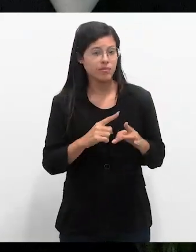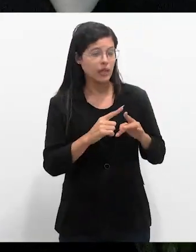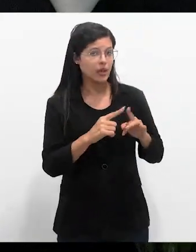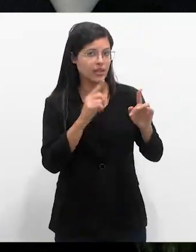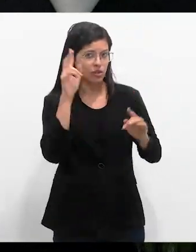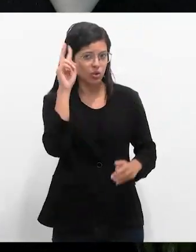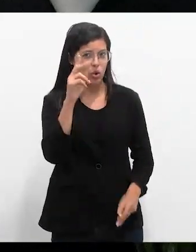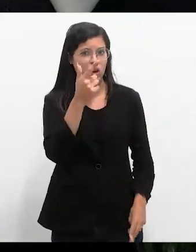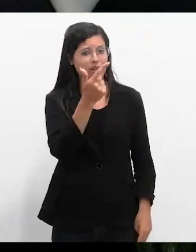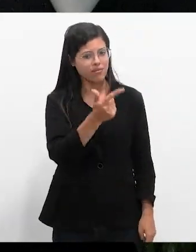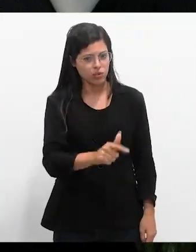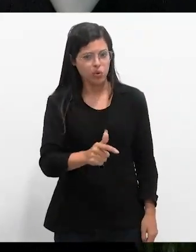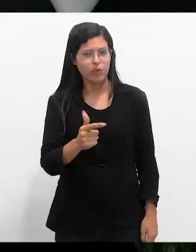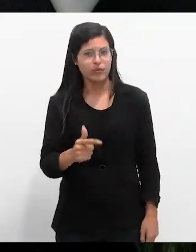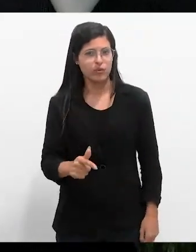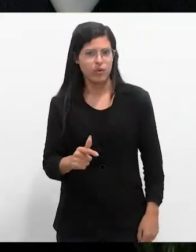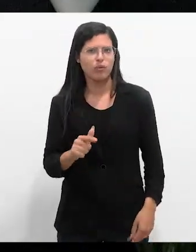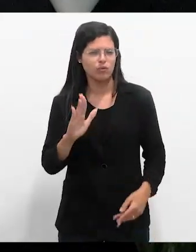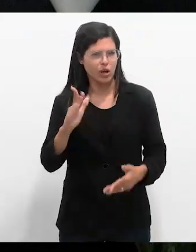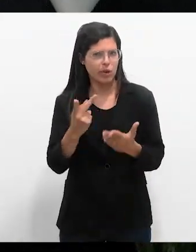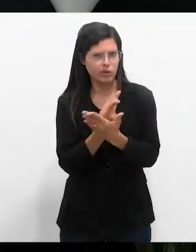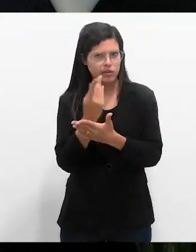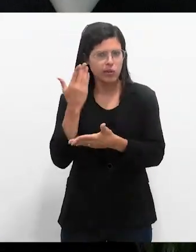repete. Por quê? Sim.